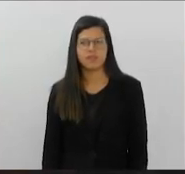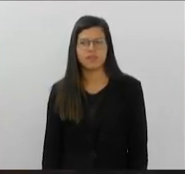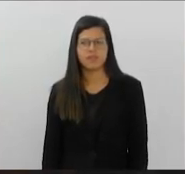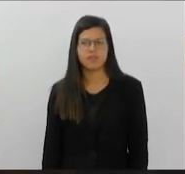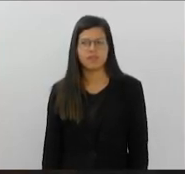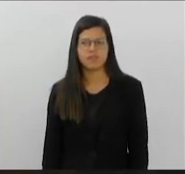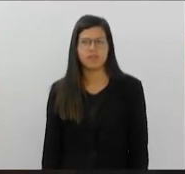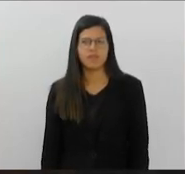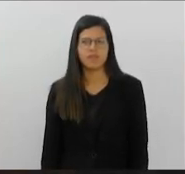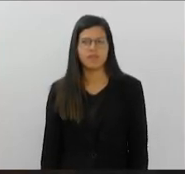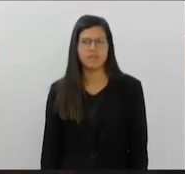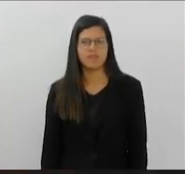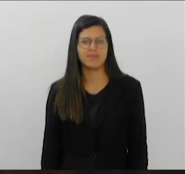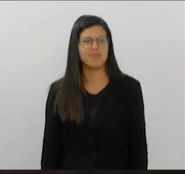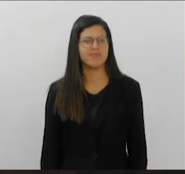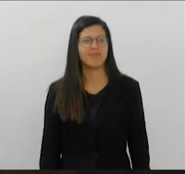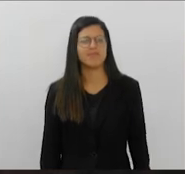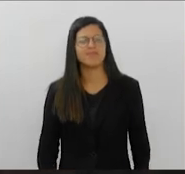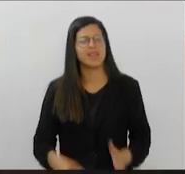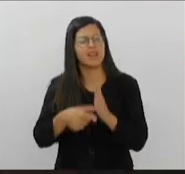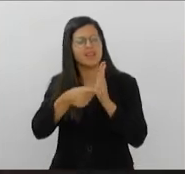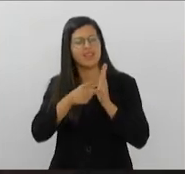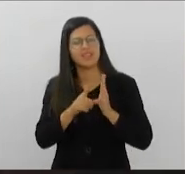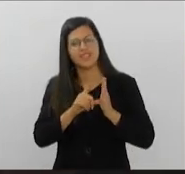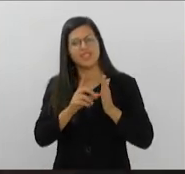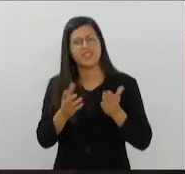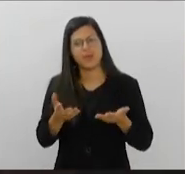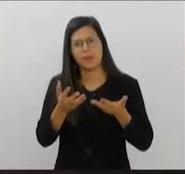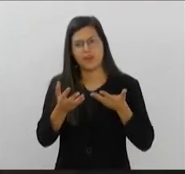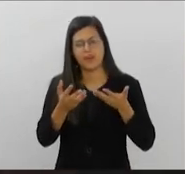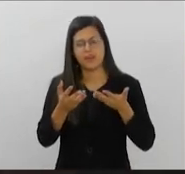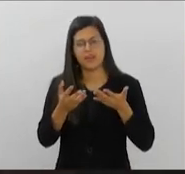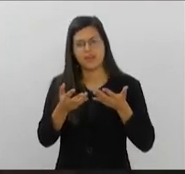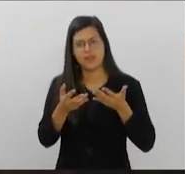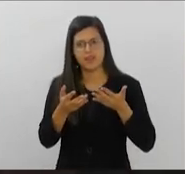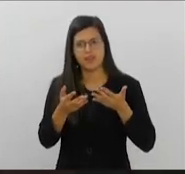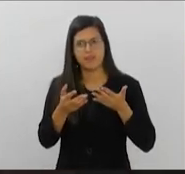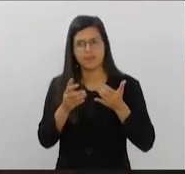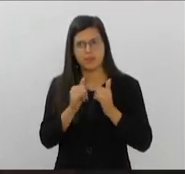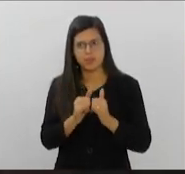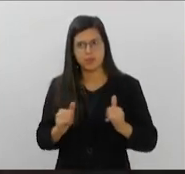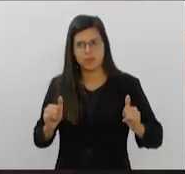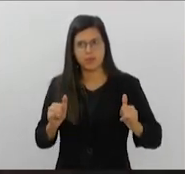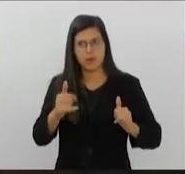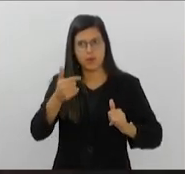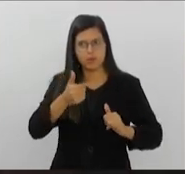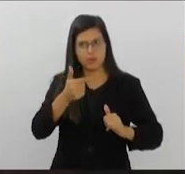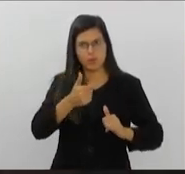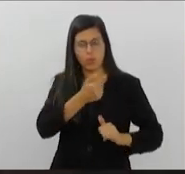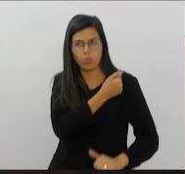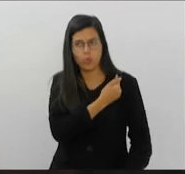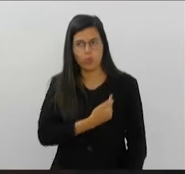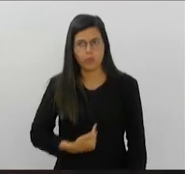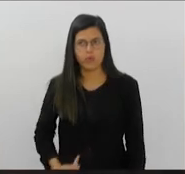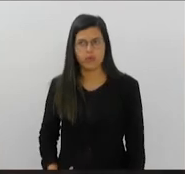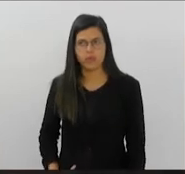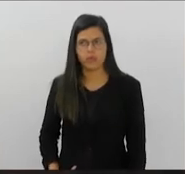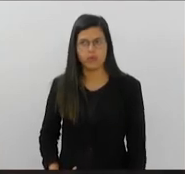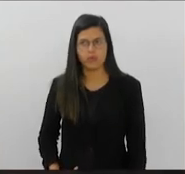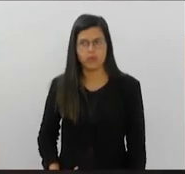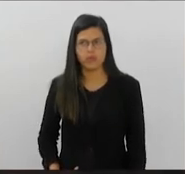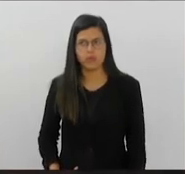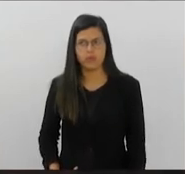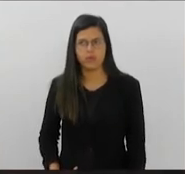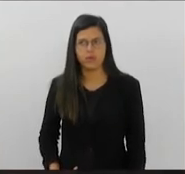Mas antes, eu gostaria de anunciar o vice-governador